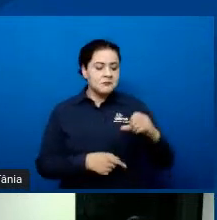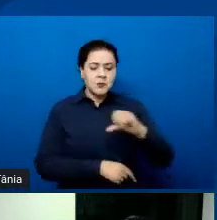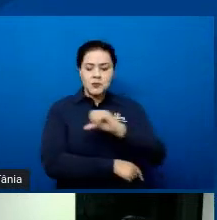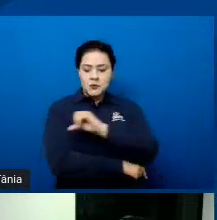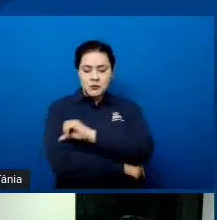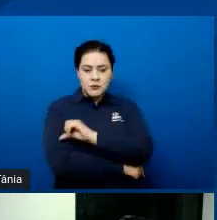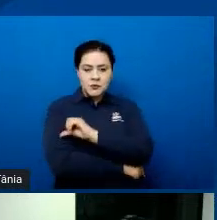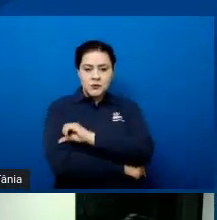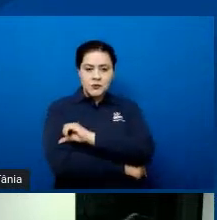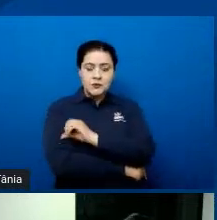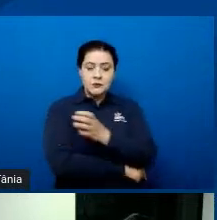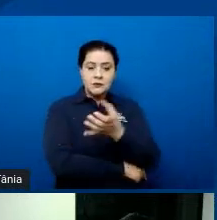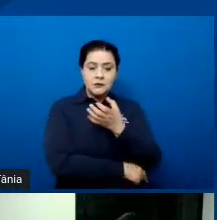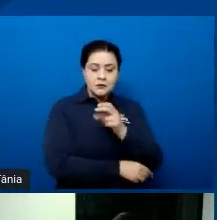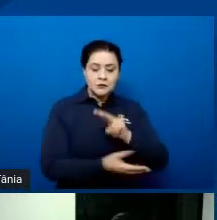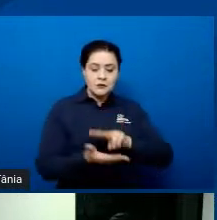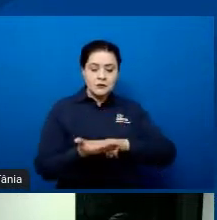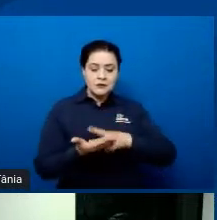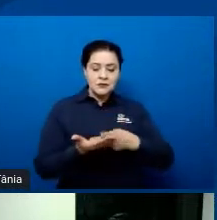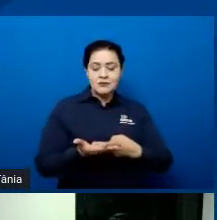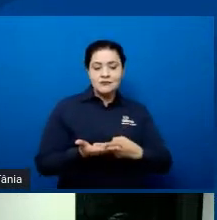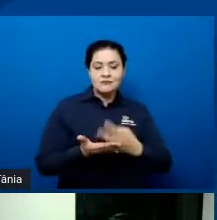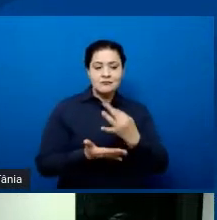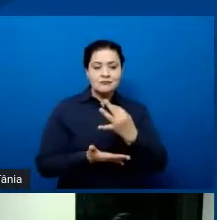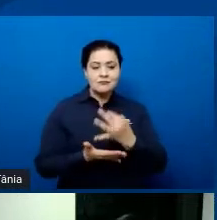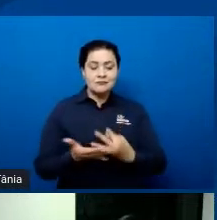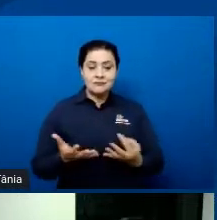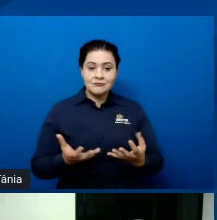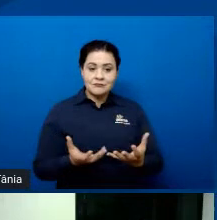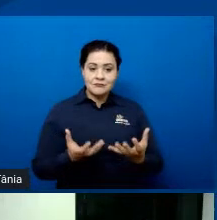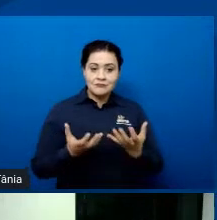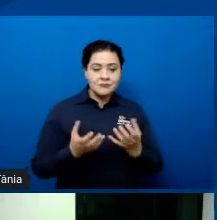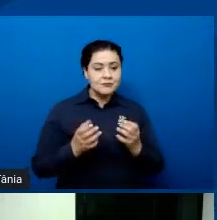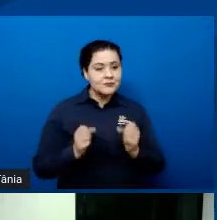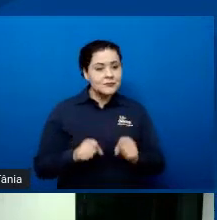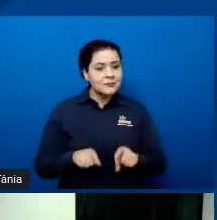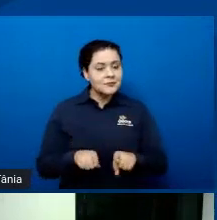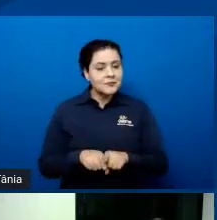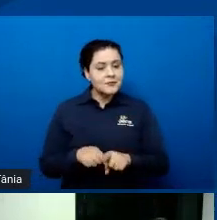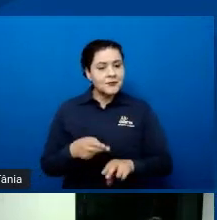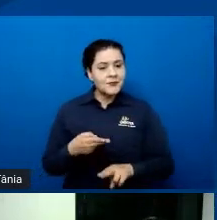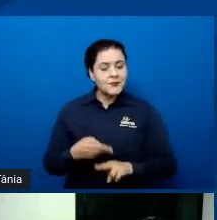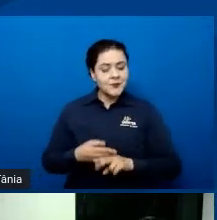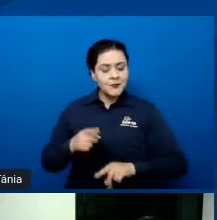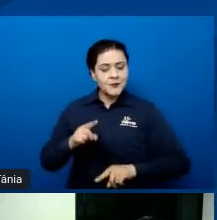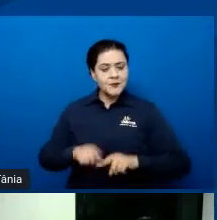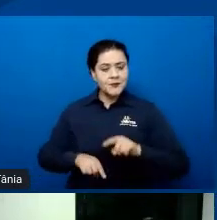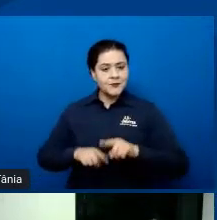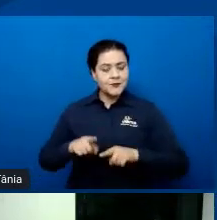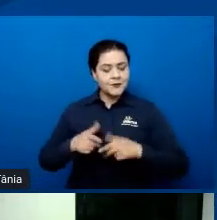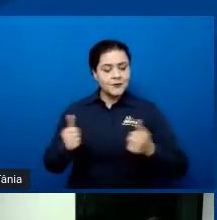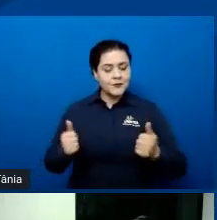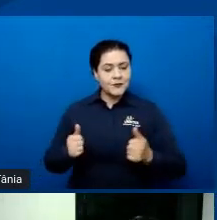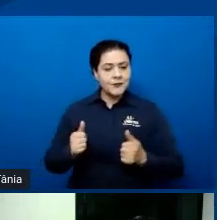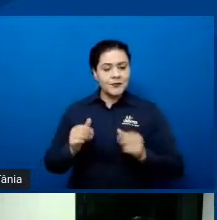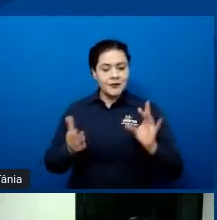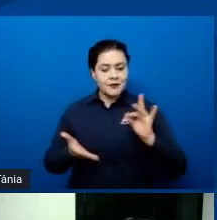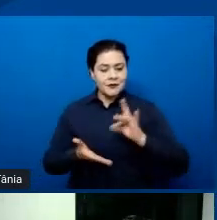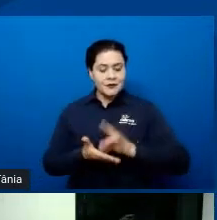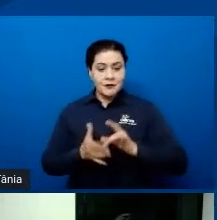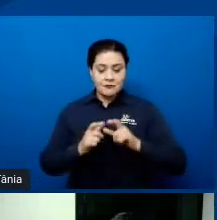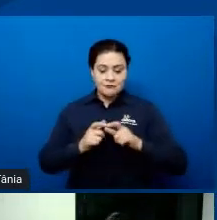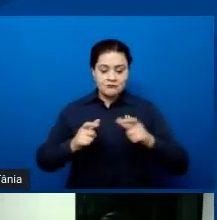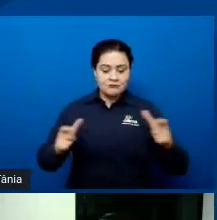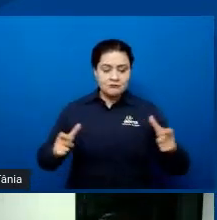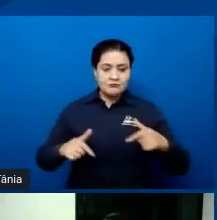com tradução de texto. Tá? Ele pode utilizar o recurso de realidade aumentada para ajudar esses alunos